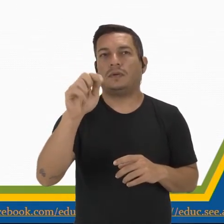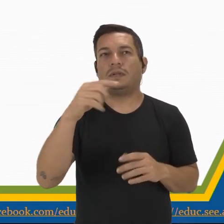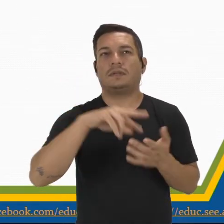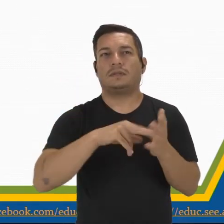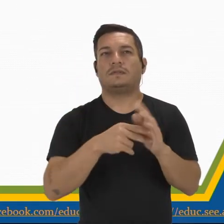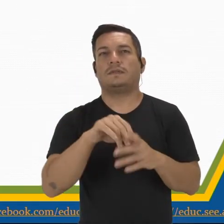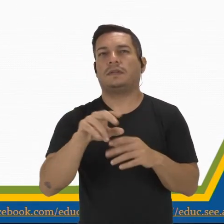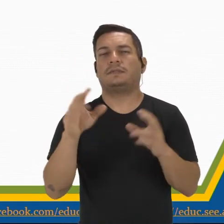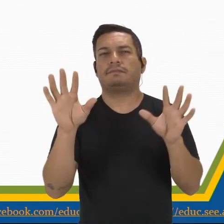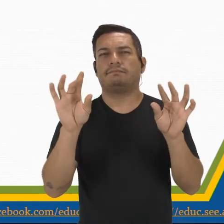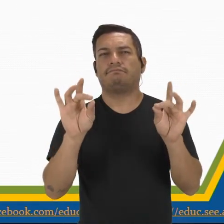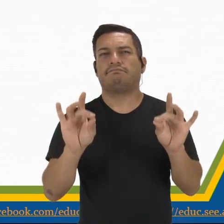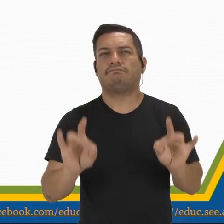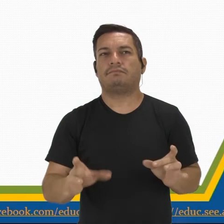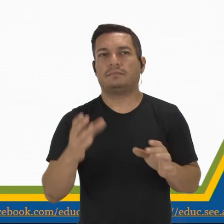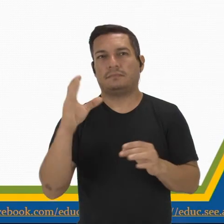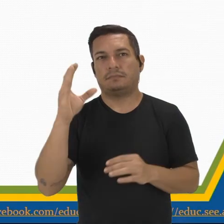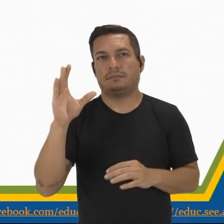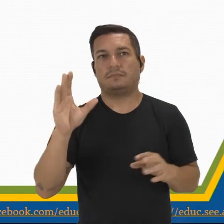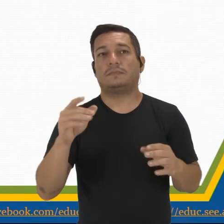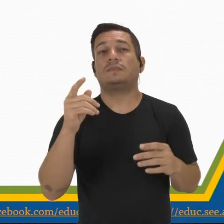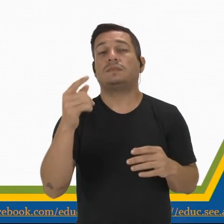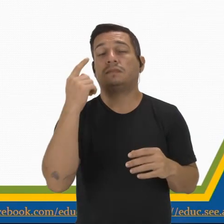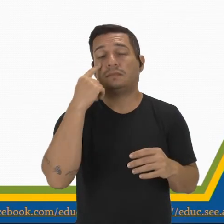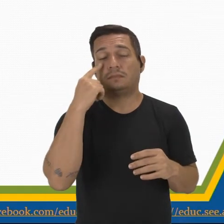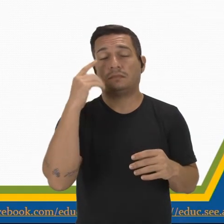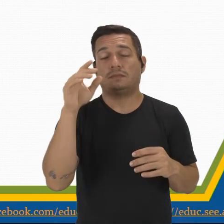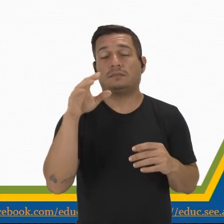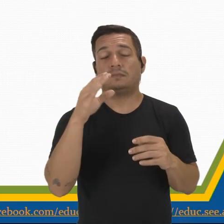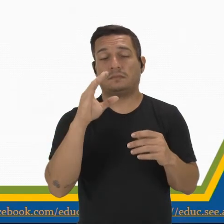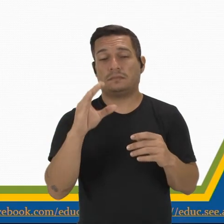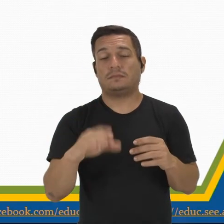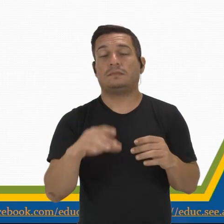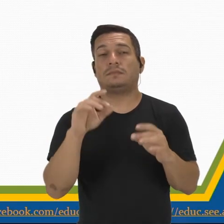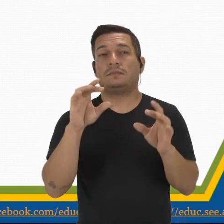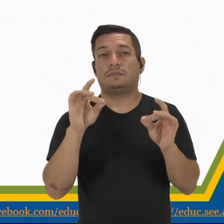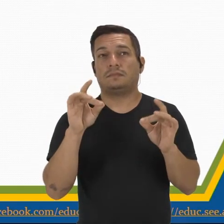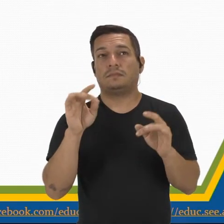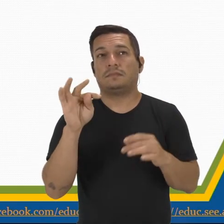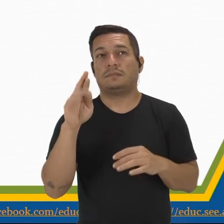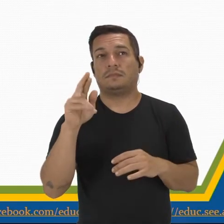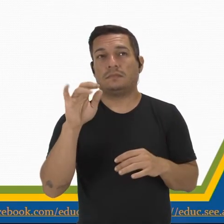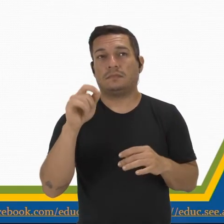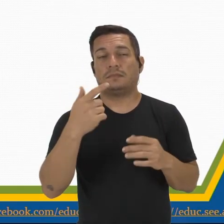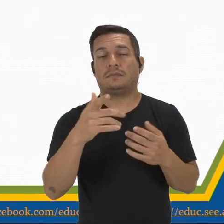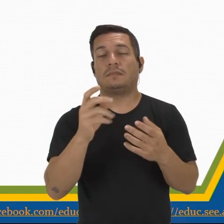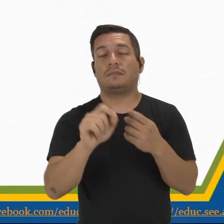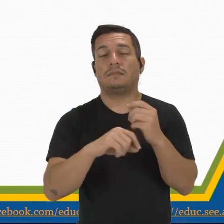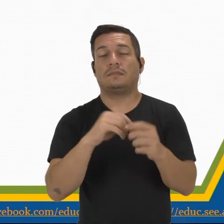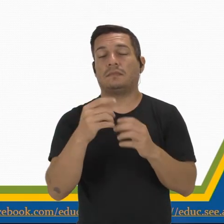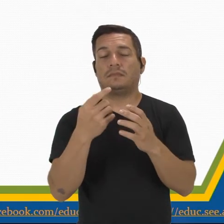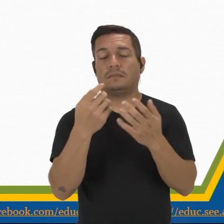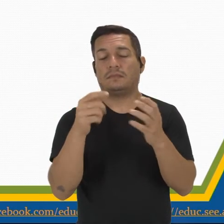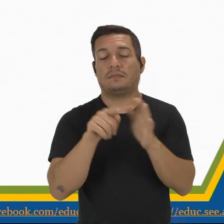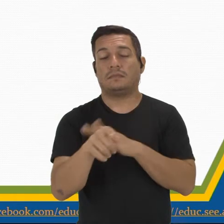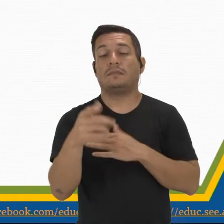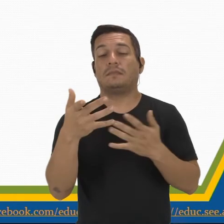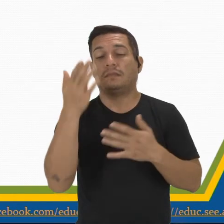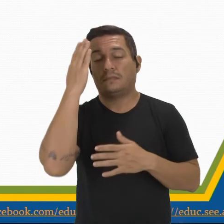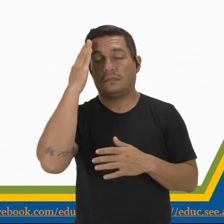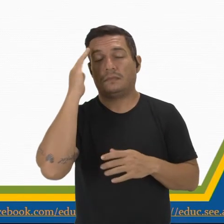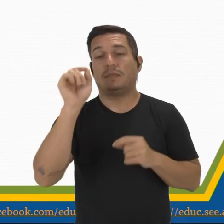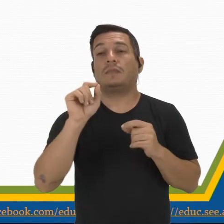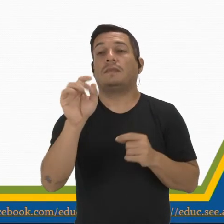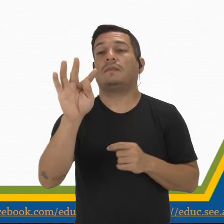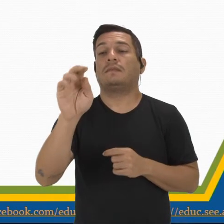termo teoria, que, no entanto, tem significado bem definido para os cientistas. Sob o ponto de vista da teoria,